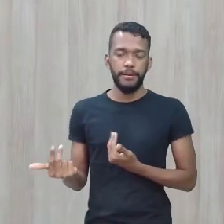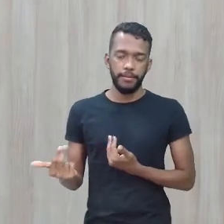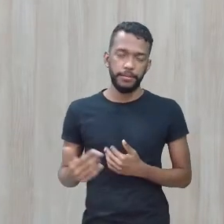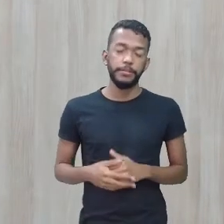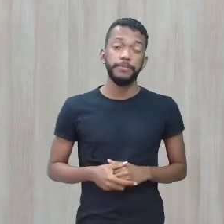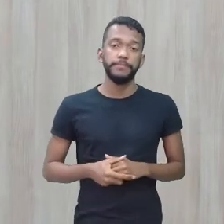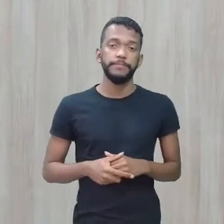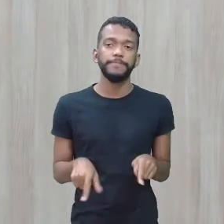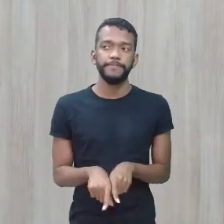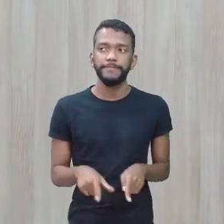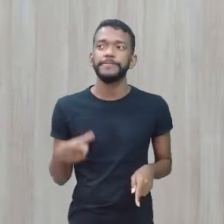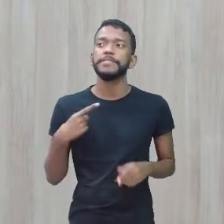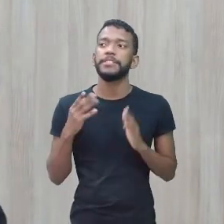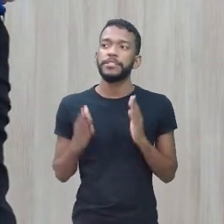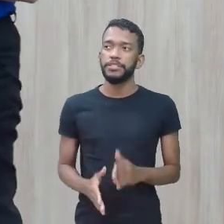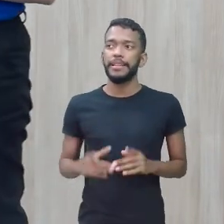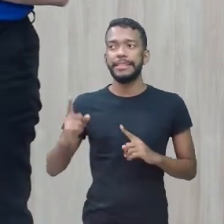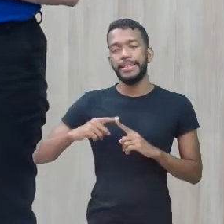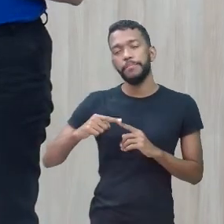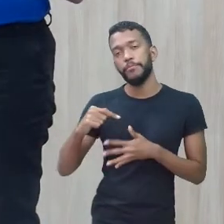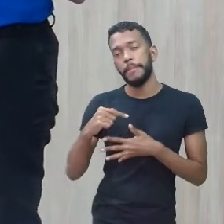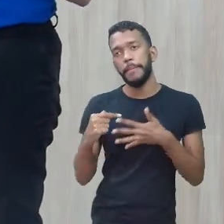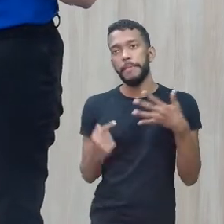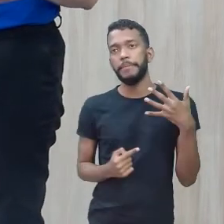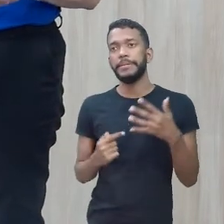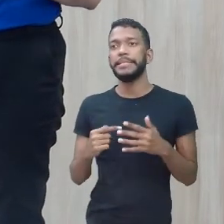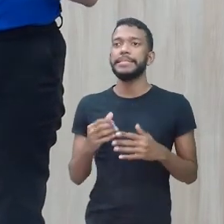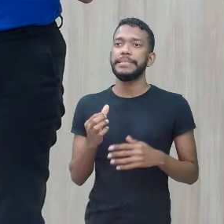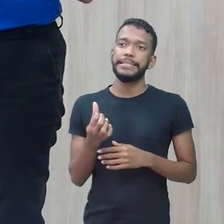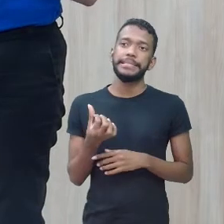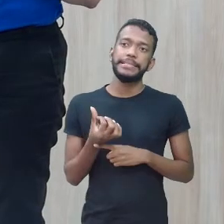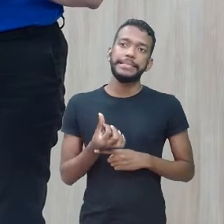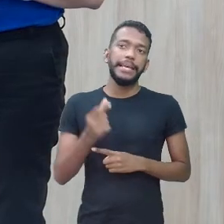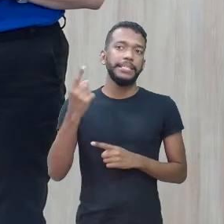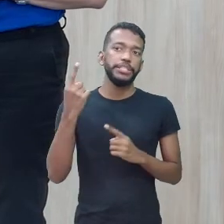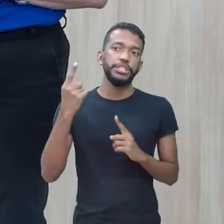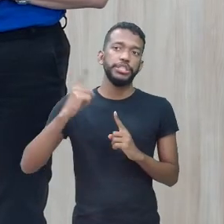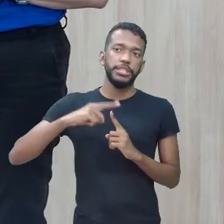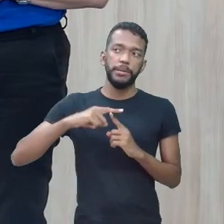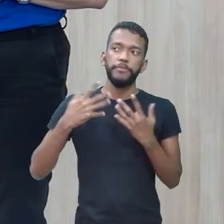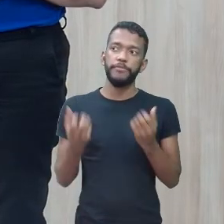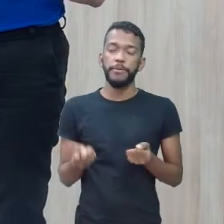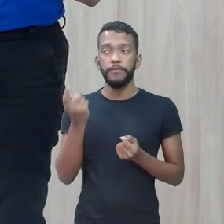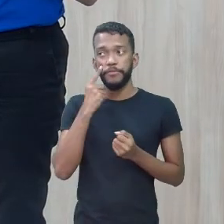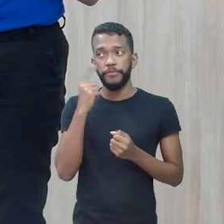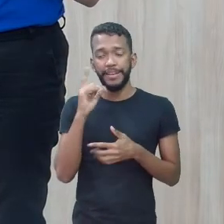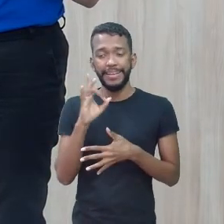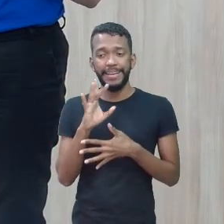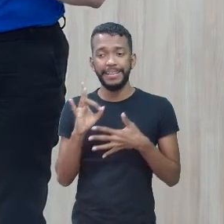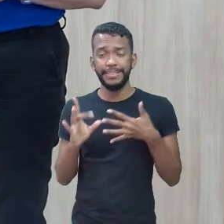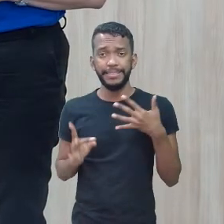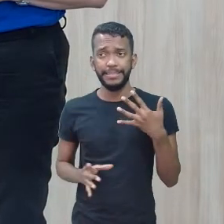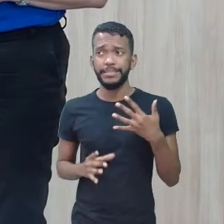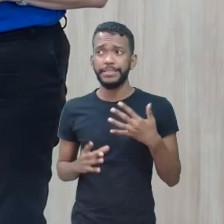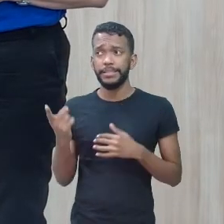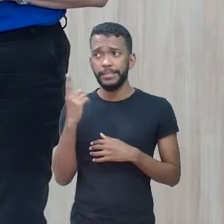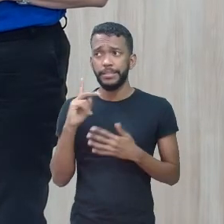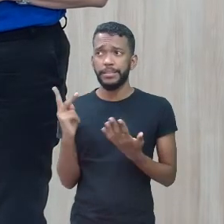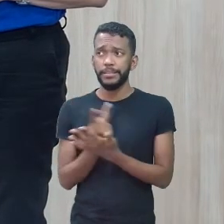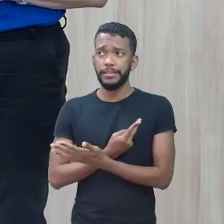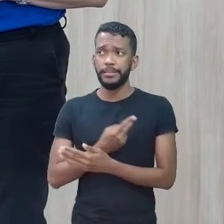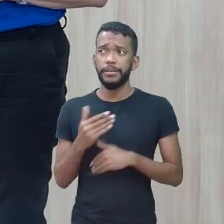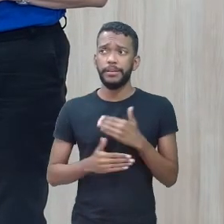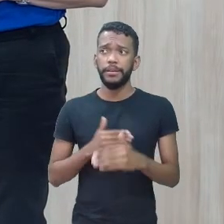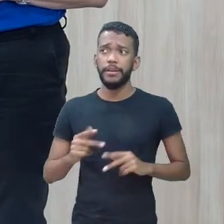E existem todos esses tipos aqui, esses 6 tipos que vamos ver agora como é que acontece